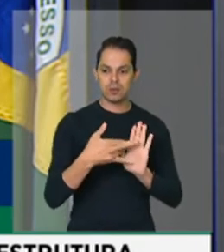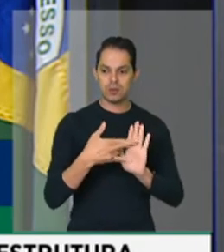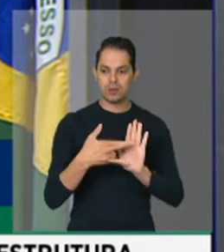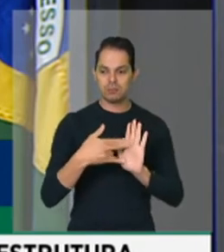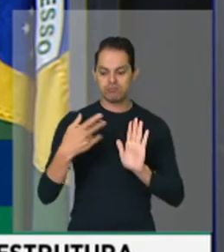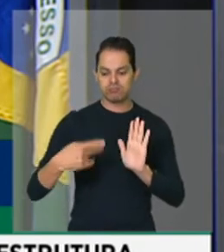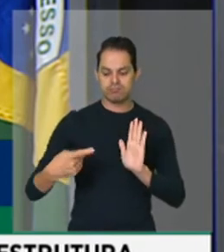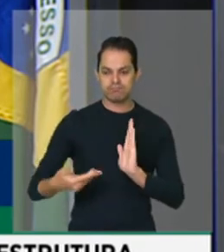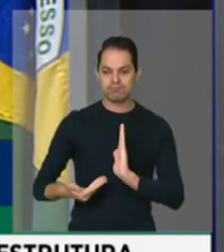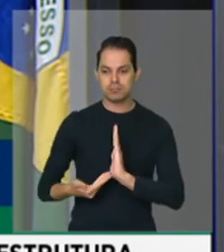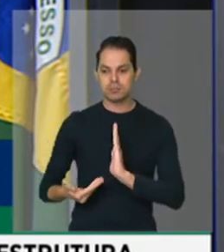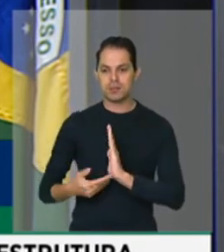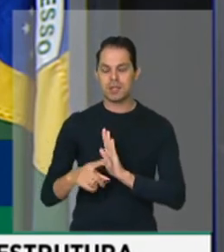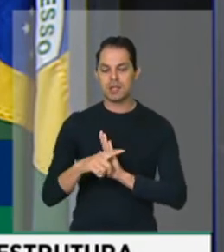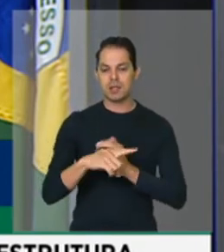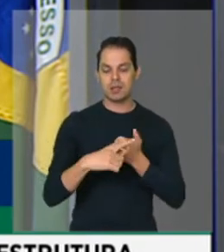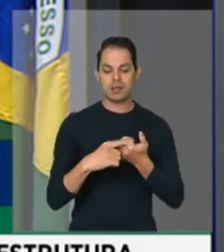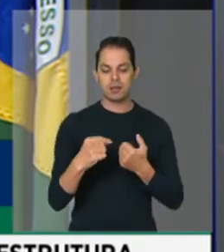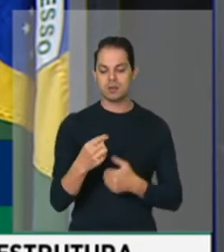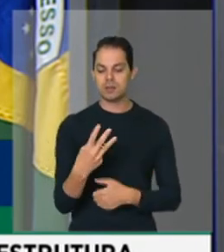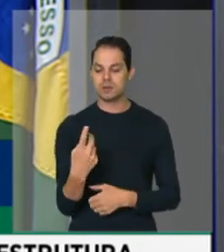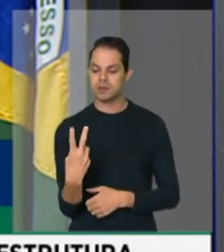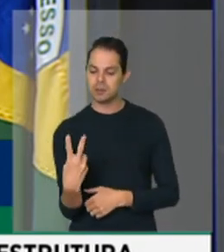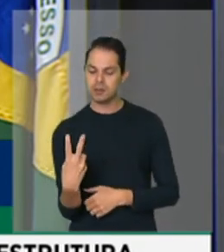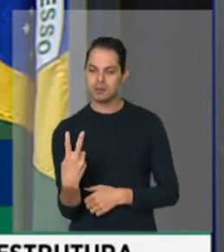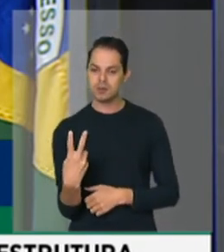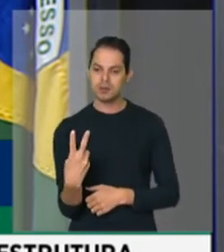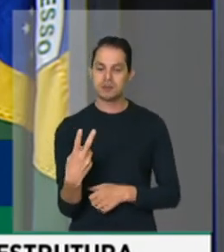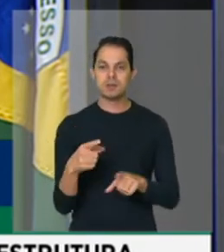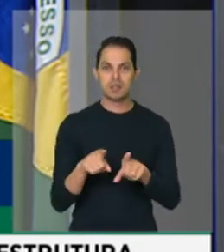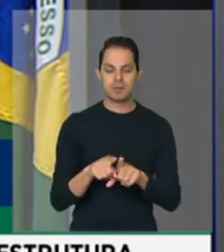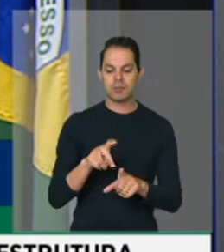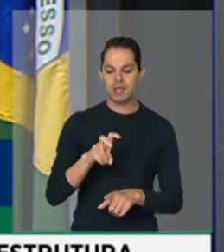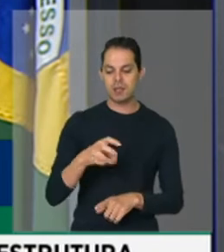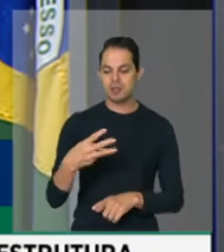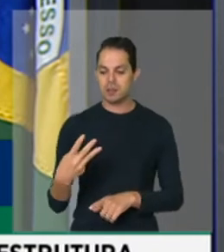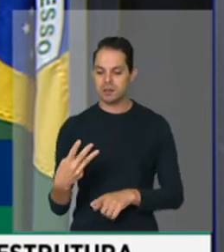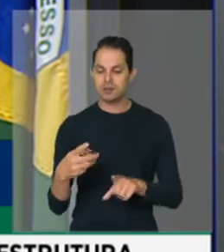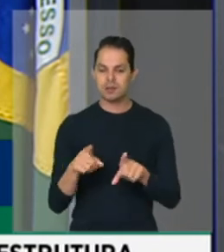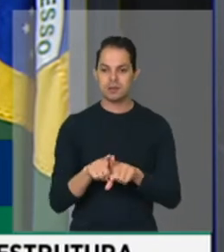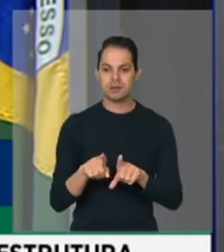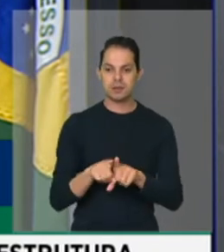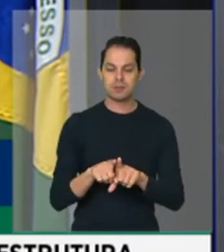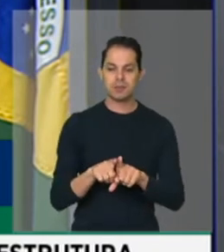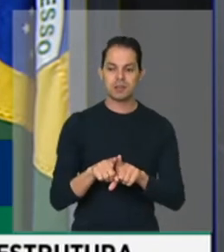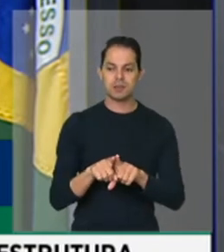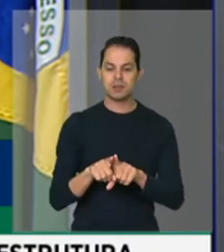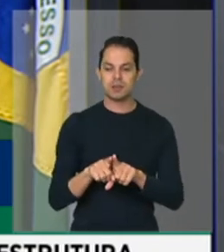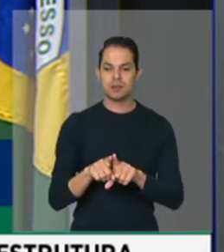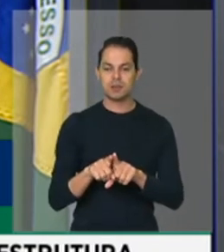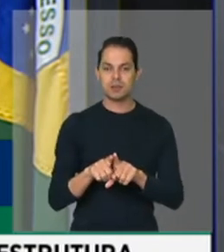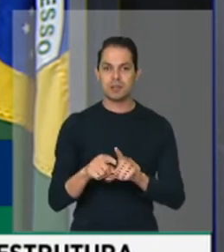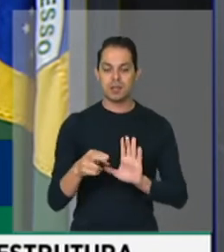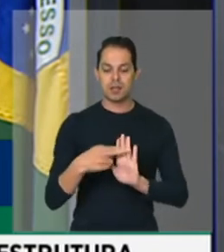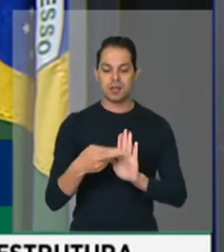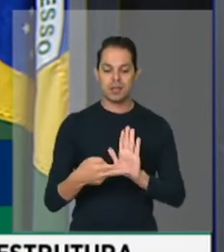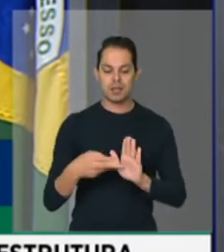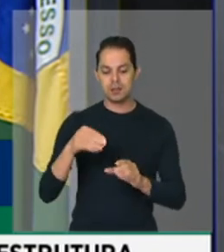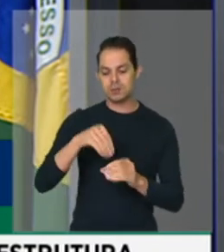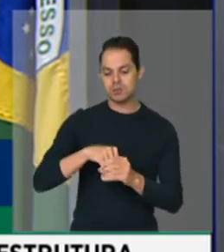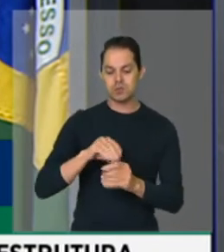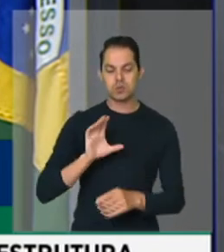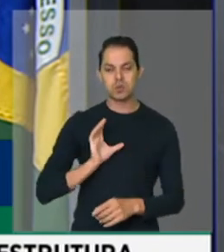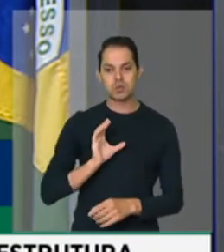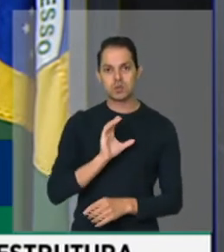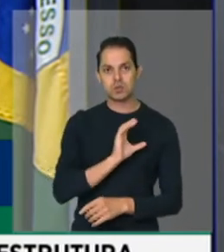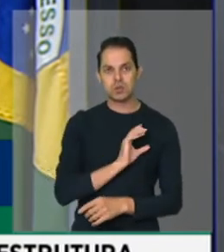Casa, artigo 32 e 53, e a norma interna da nossa Comissão